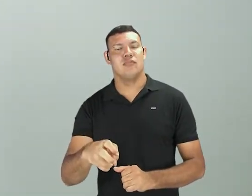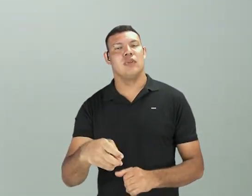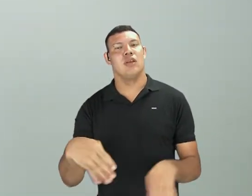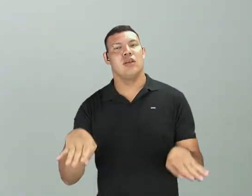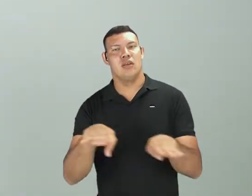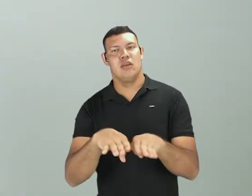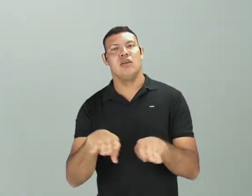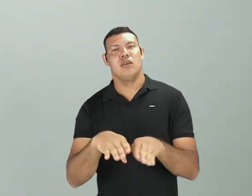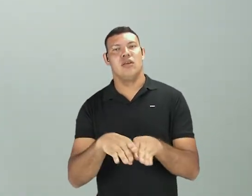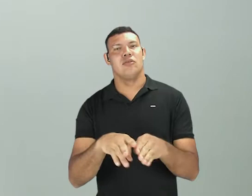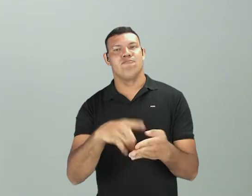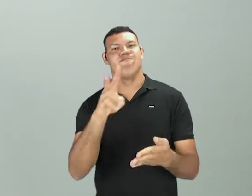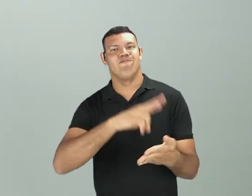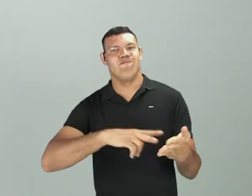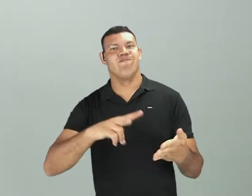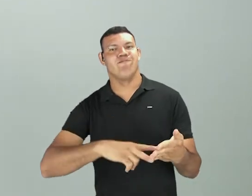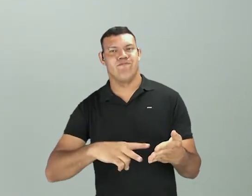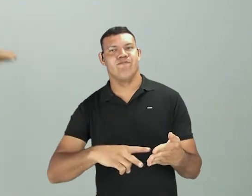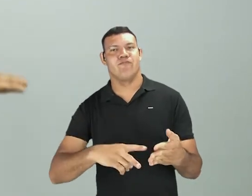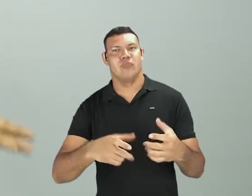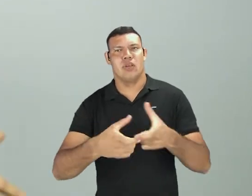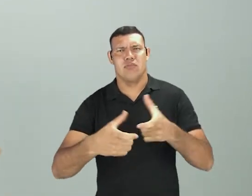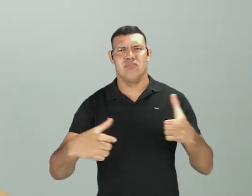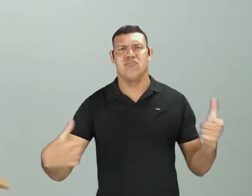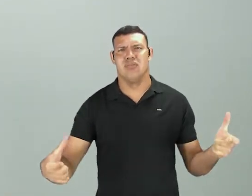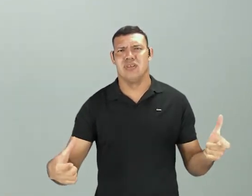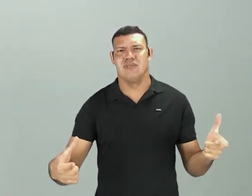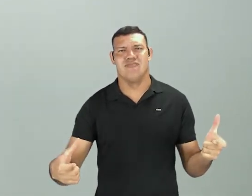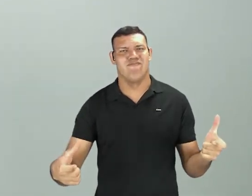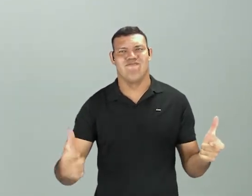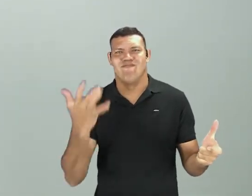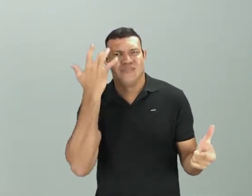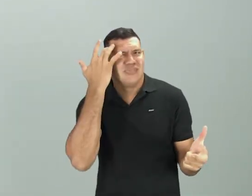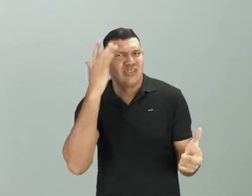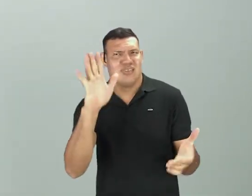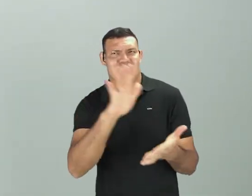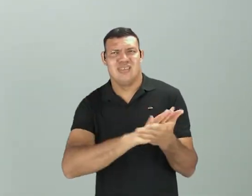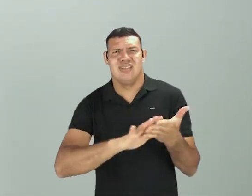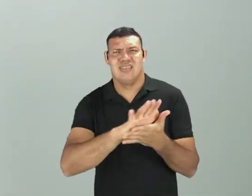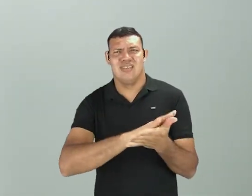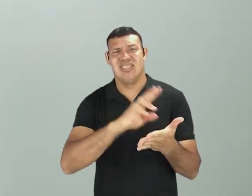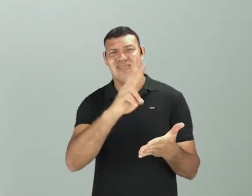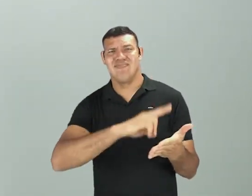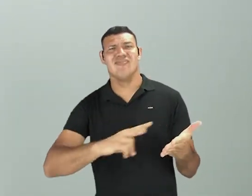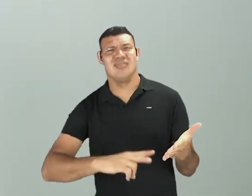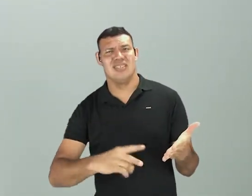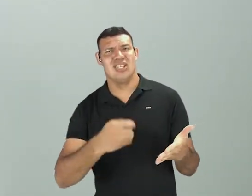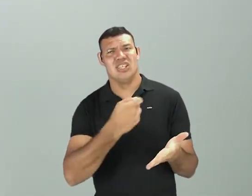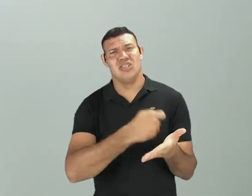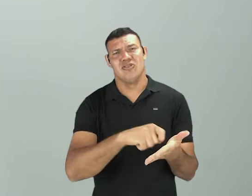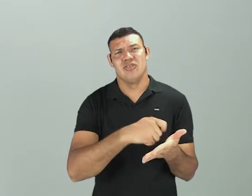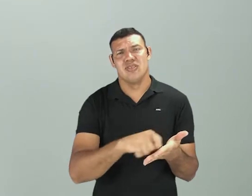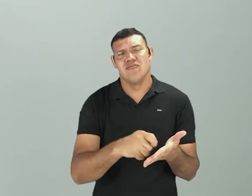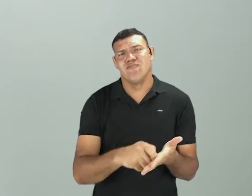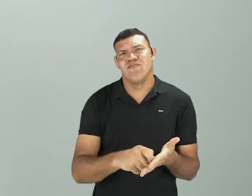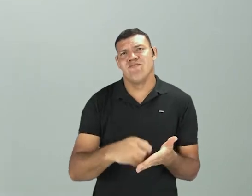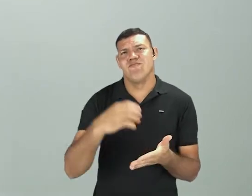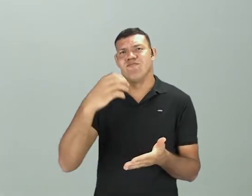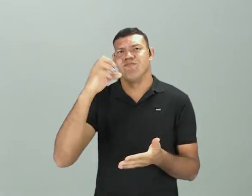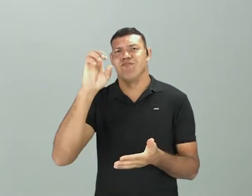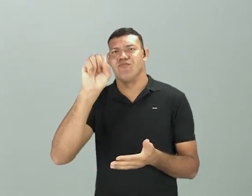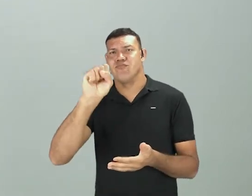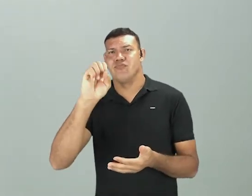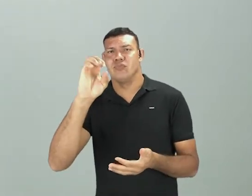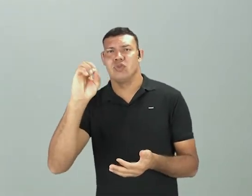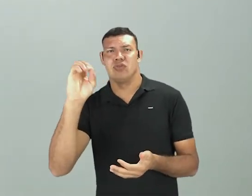maior parte da população brasileira era de analfabetos, né? E aí, então, 80%, 80 e alguma coisa por cento